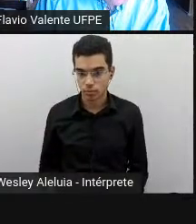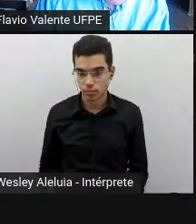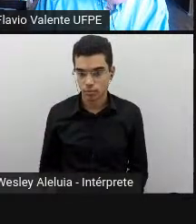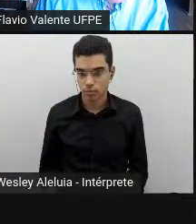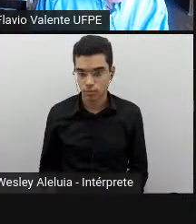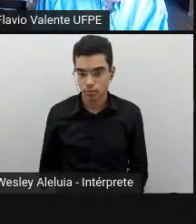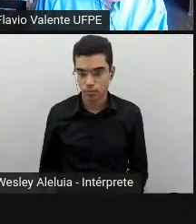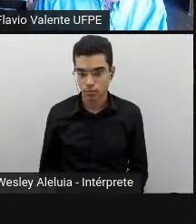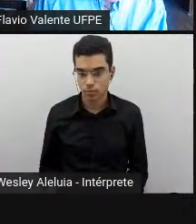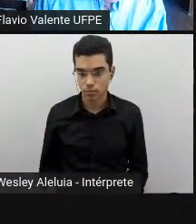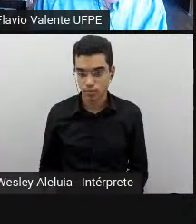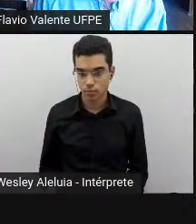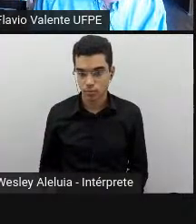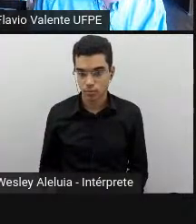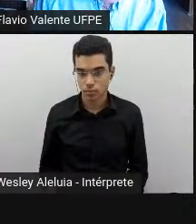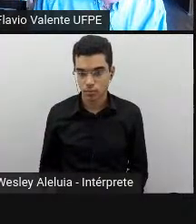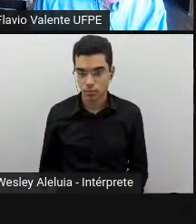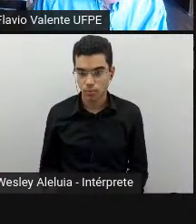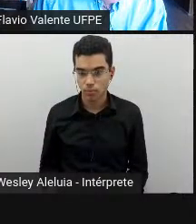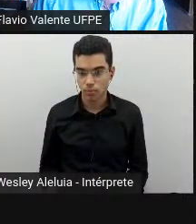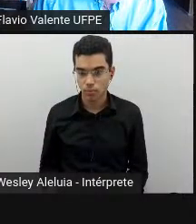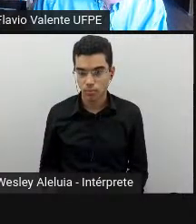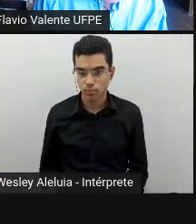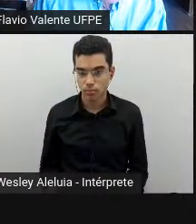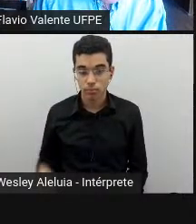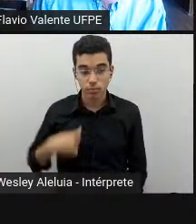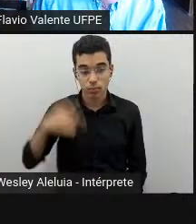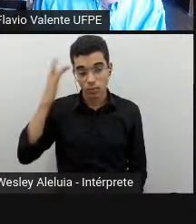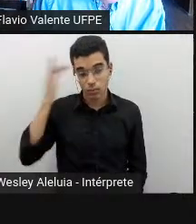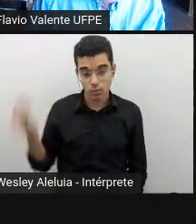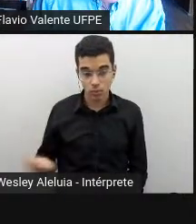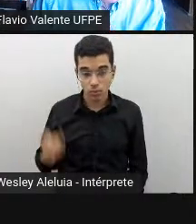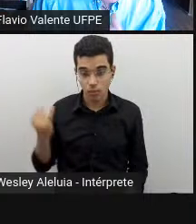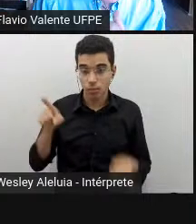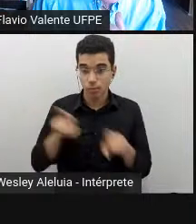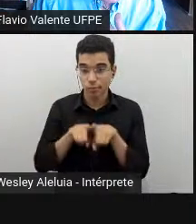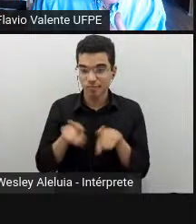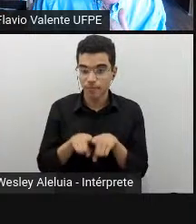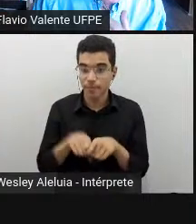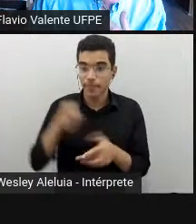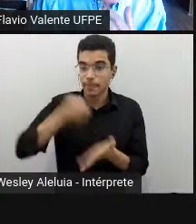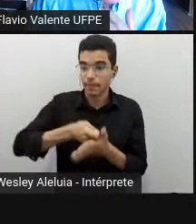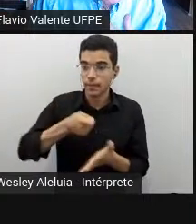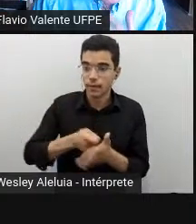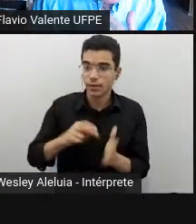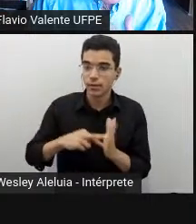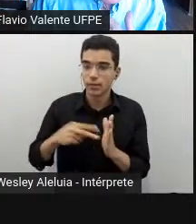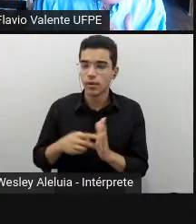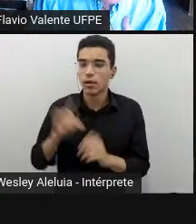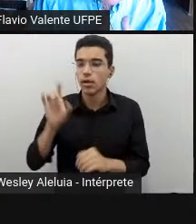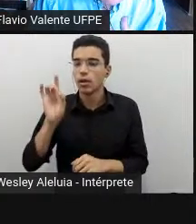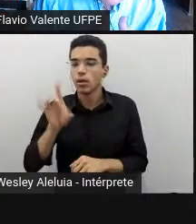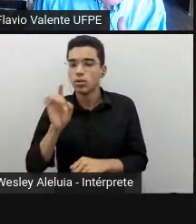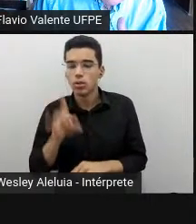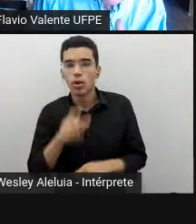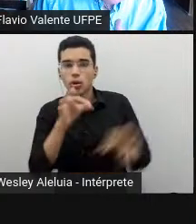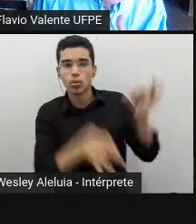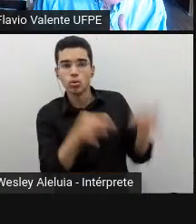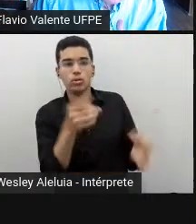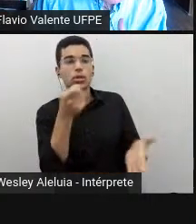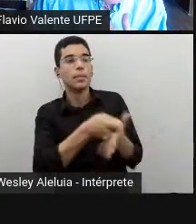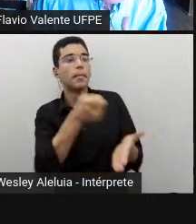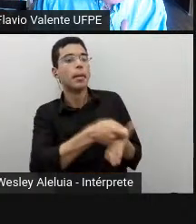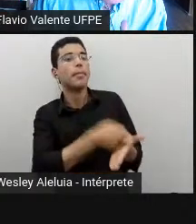E eu acho que é importante a gente lembrar que a exigibilidade significa muito mais do que cobrar a realização de direito perante os tribunais de justiça.